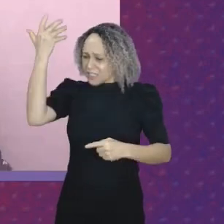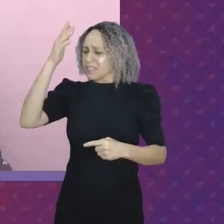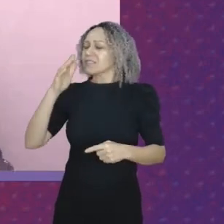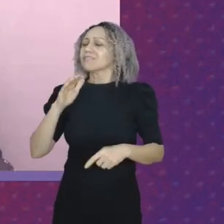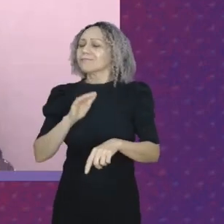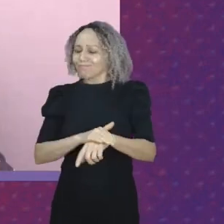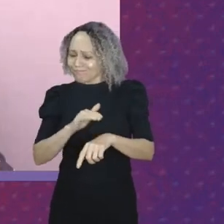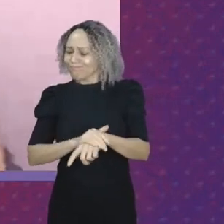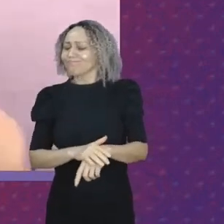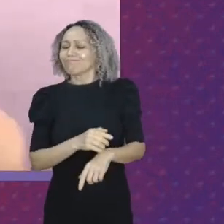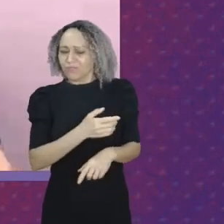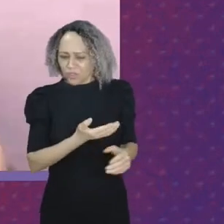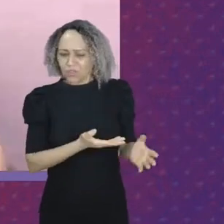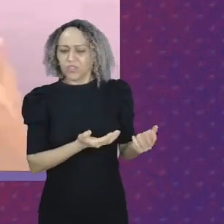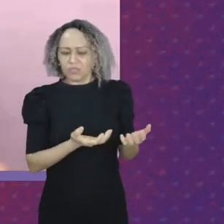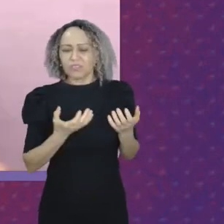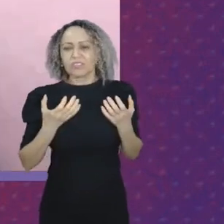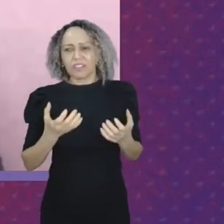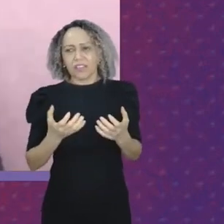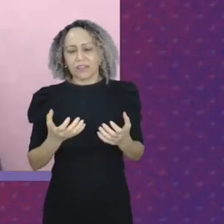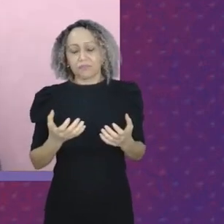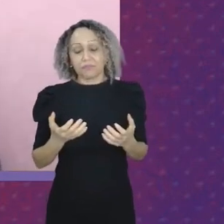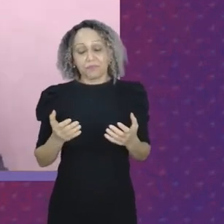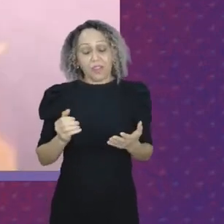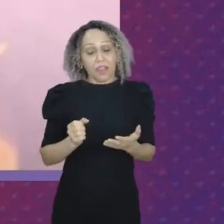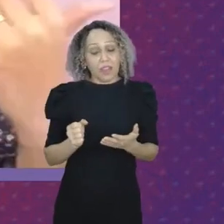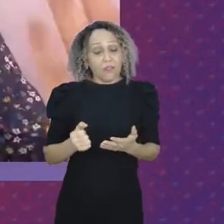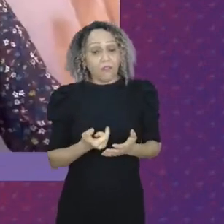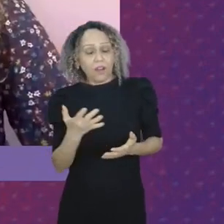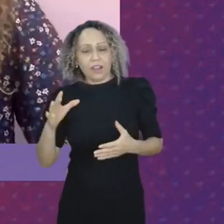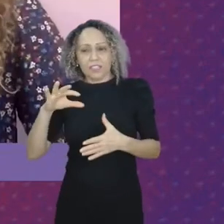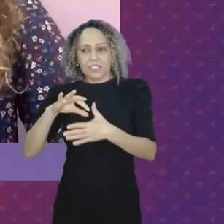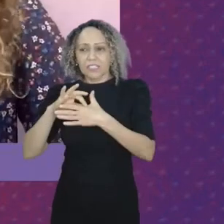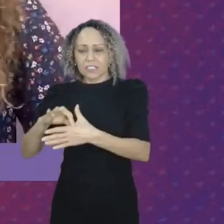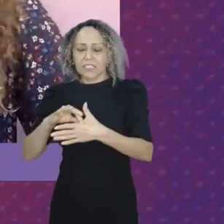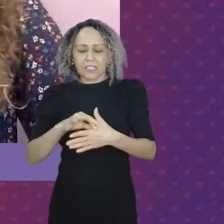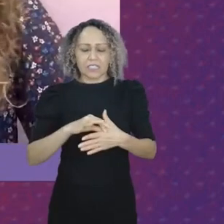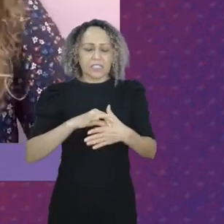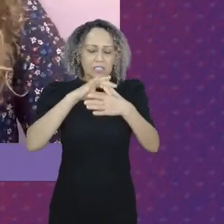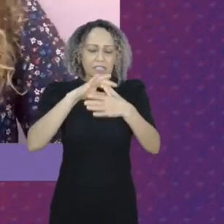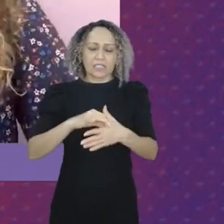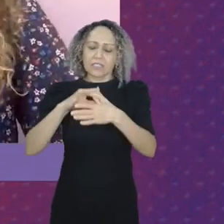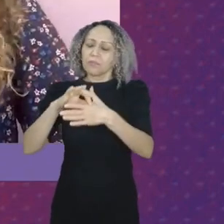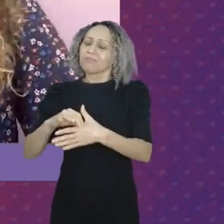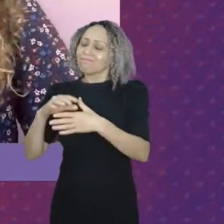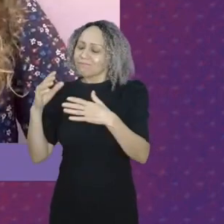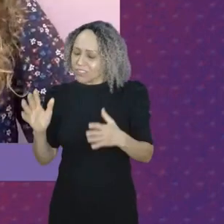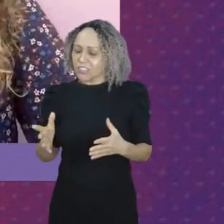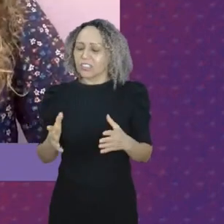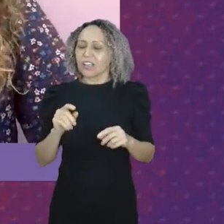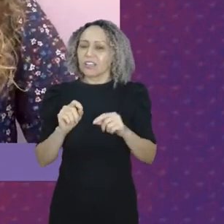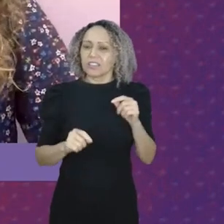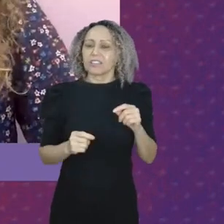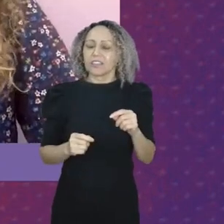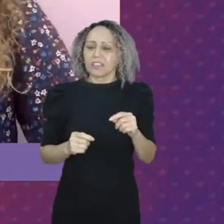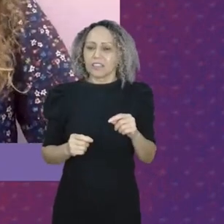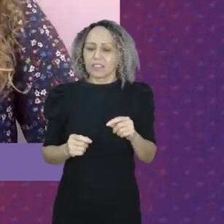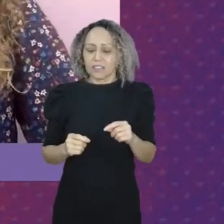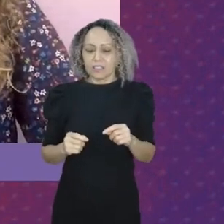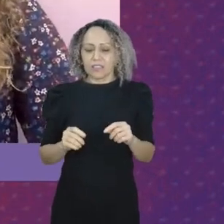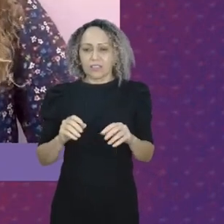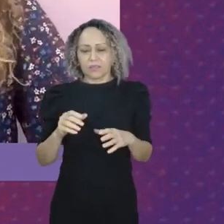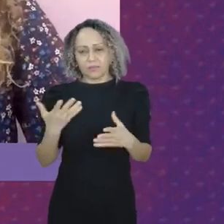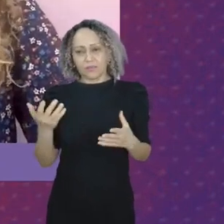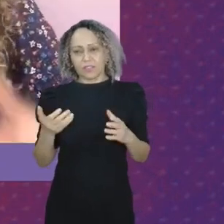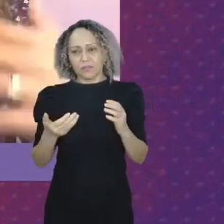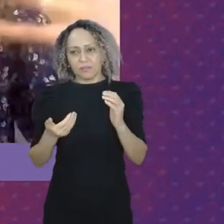Santo, e várias lideranças têm se formado nesse sentido. Nós temos uma candidatura coletiva à Câmara dos